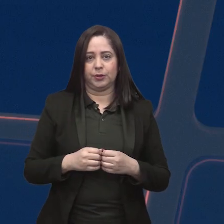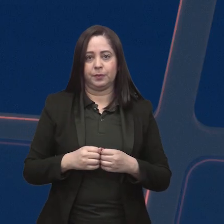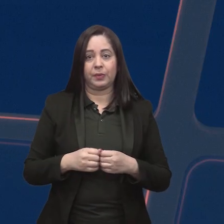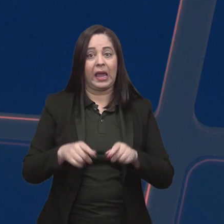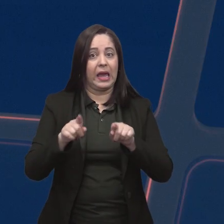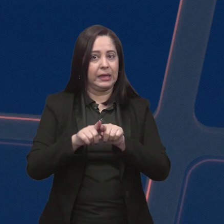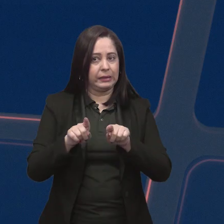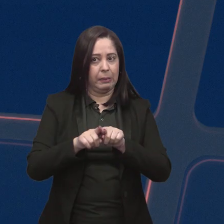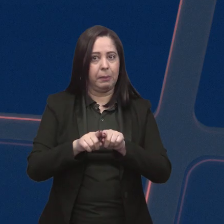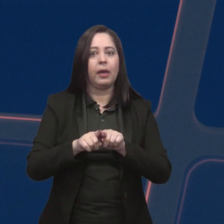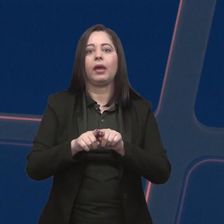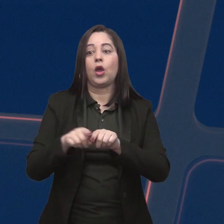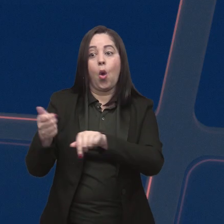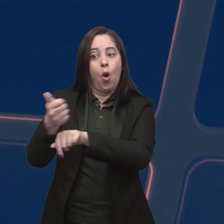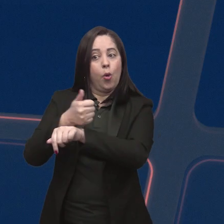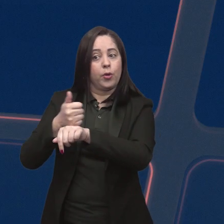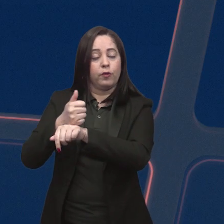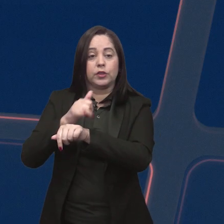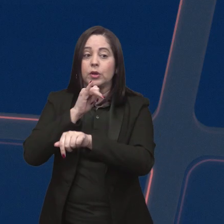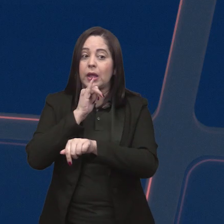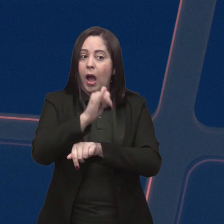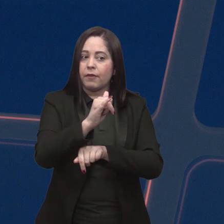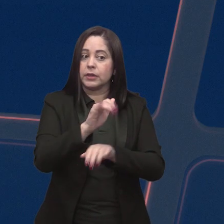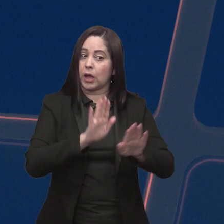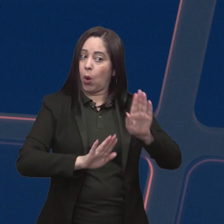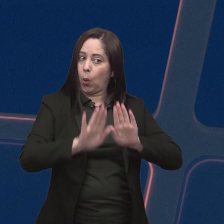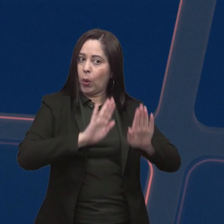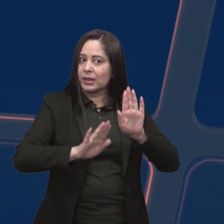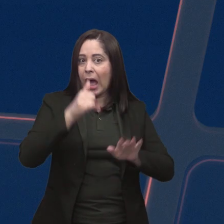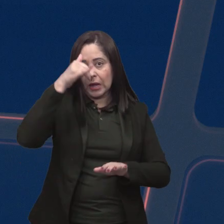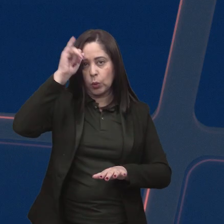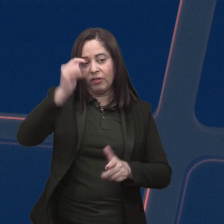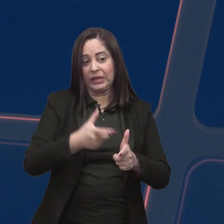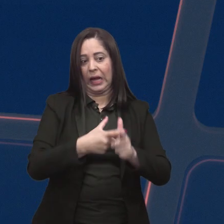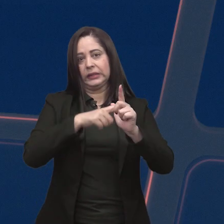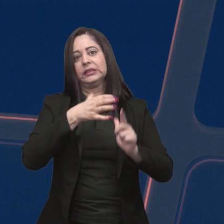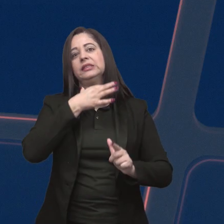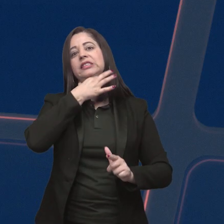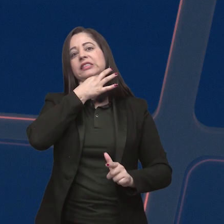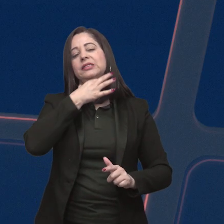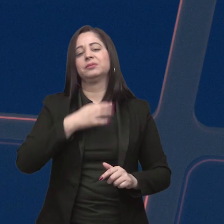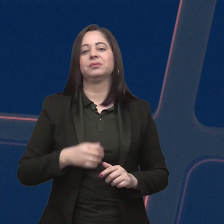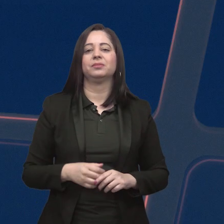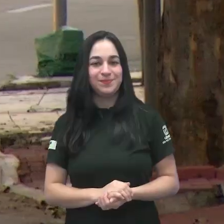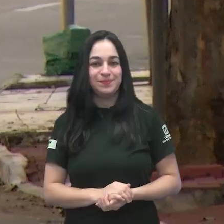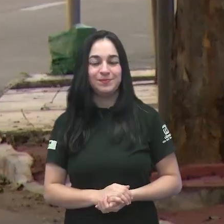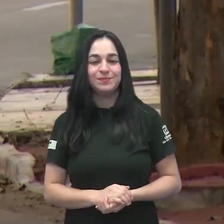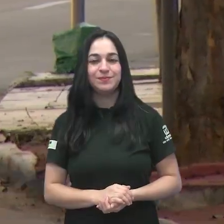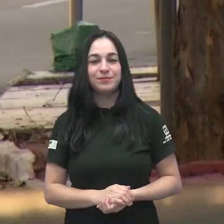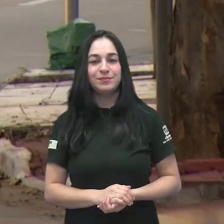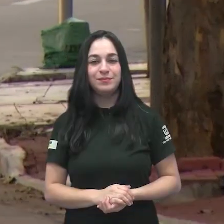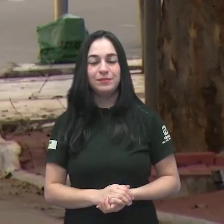programa funciona e o alerta dos especialistas para você não comprometer o orçamento familiar. O sonho de ter um